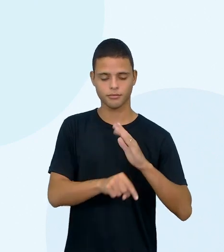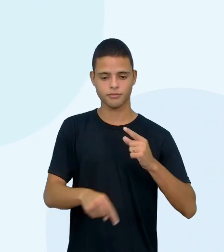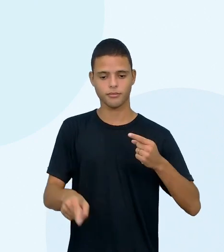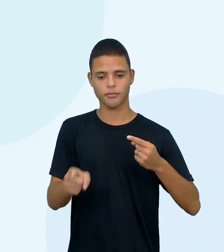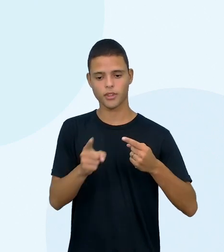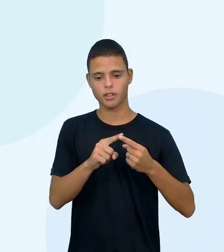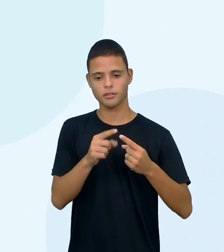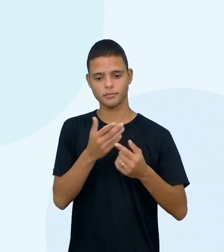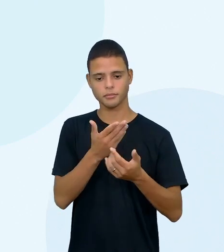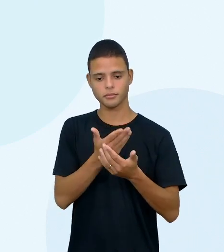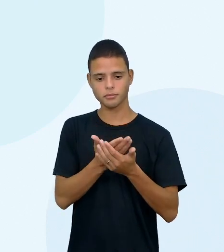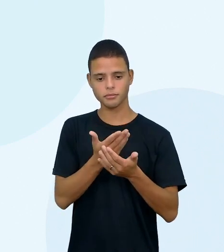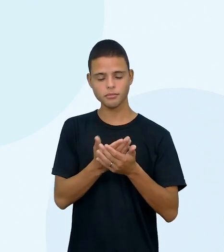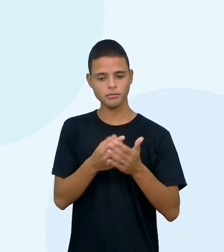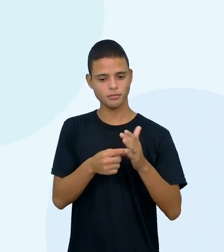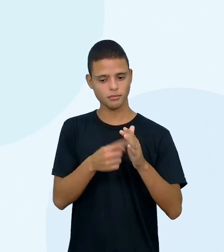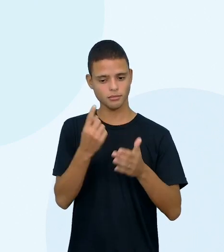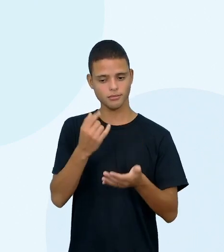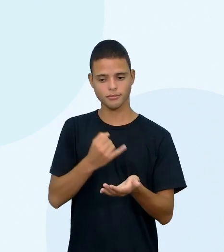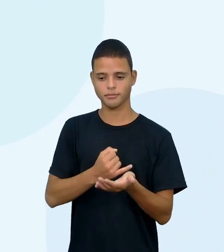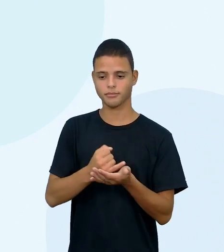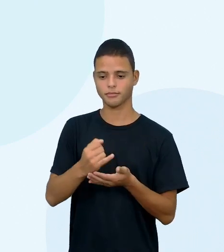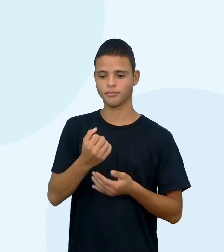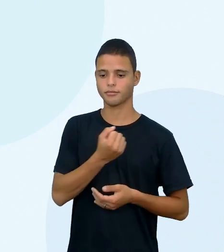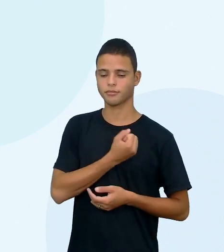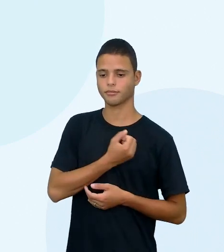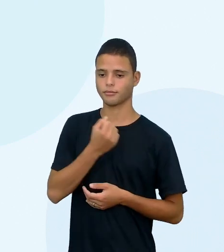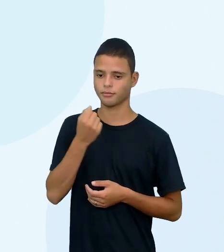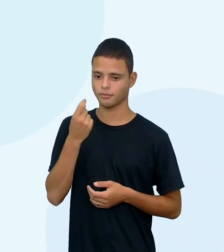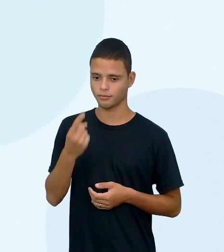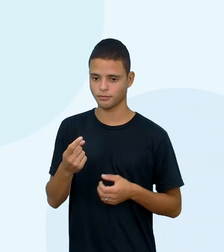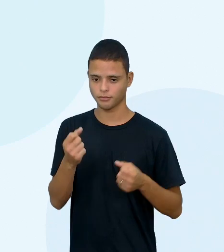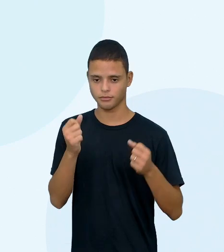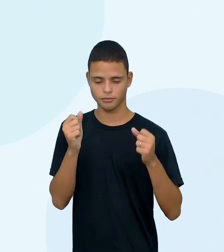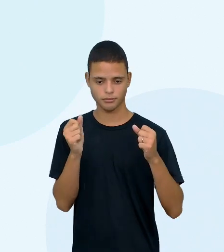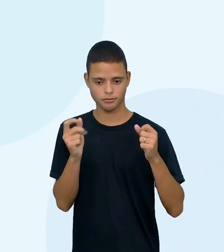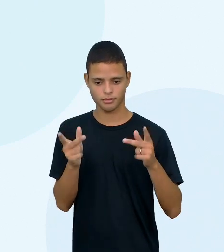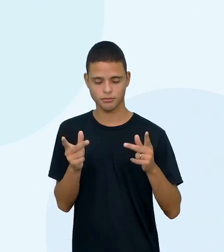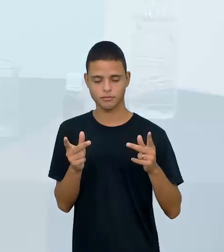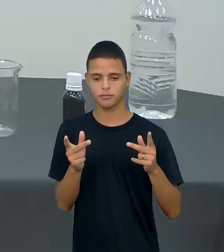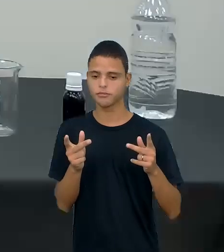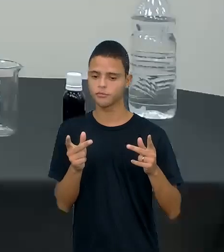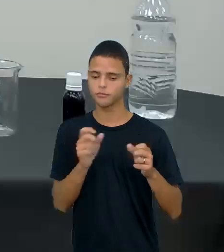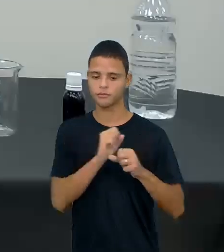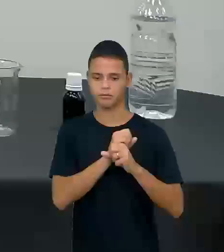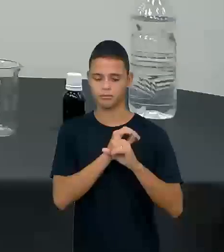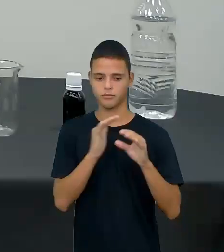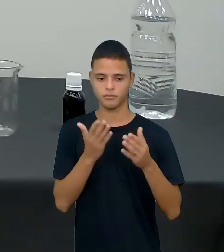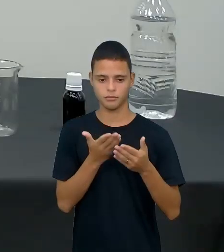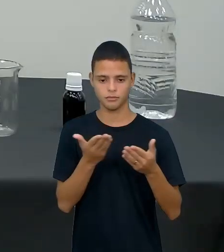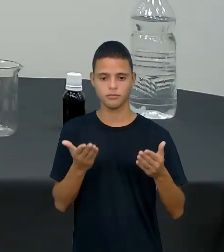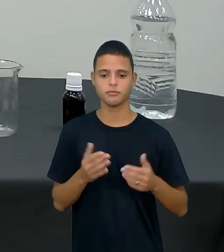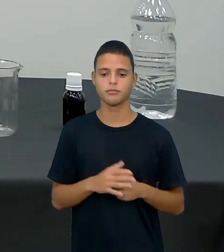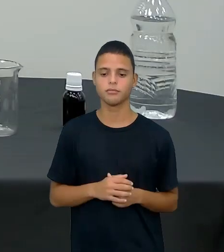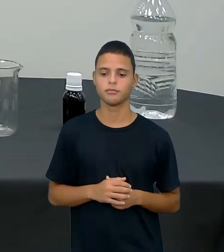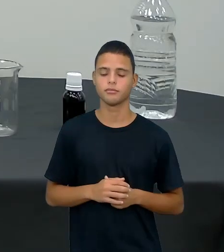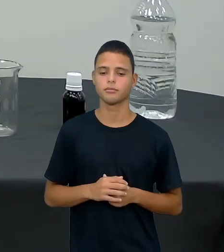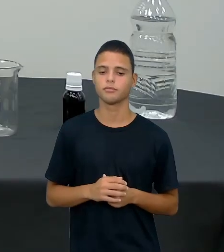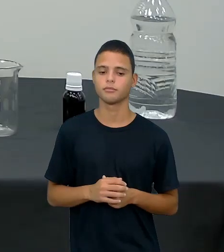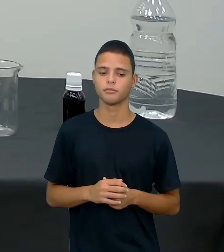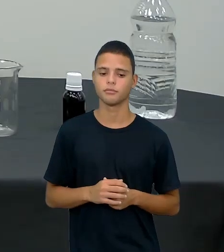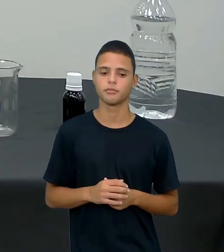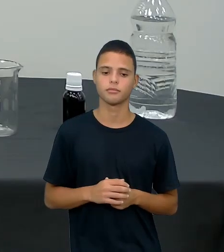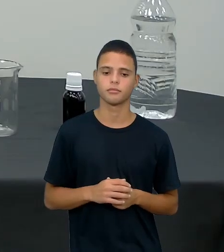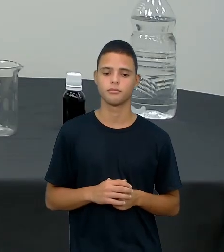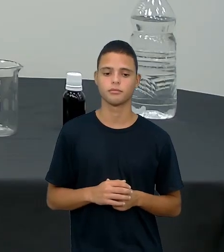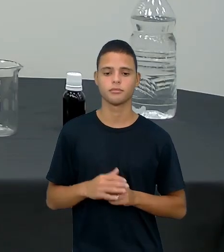aula dessa atividade, então é a introdução 1, ok? Então, só para deixar aí registrado para vocês. E aí, gente, né, além